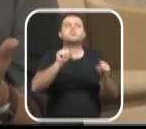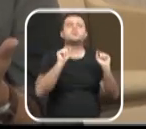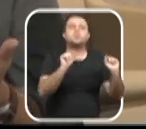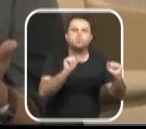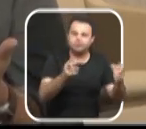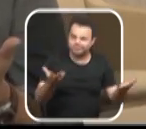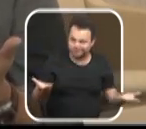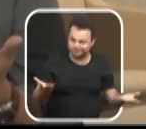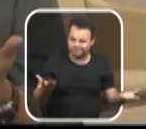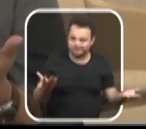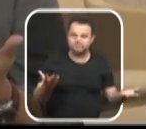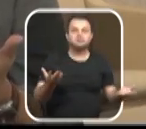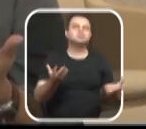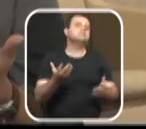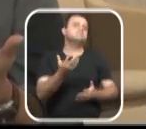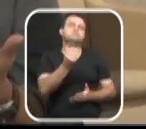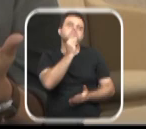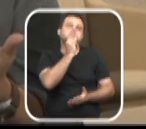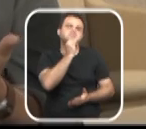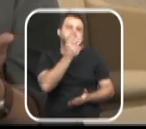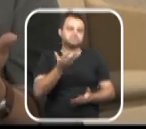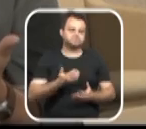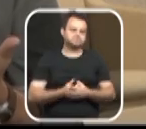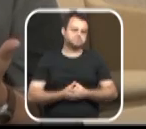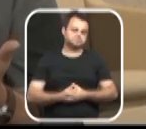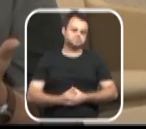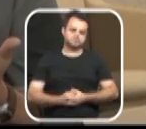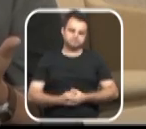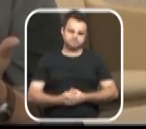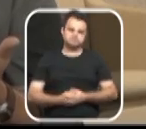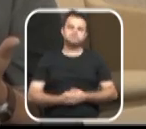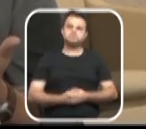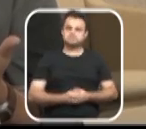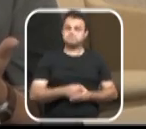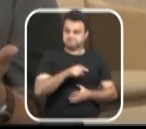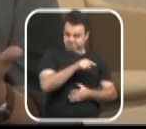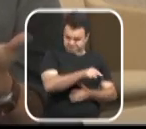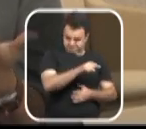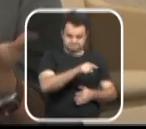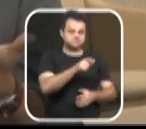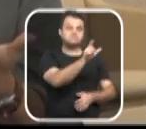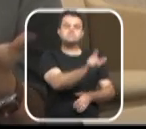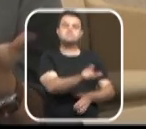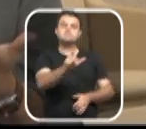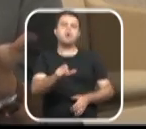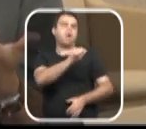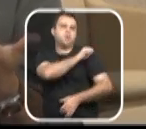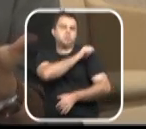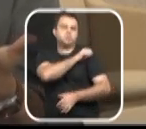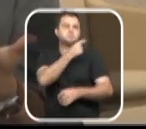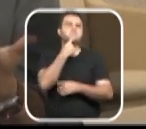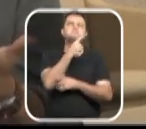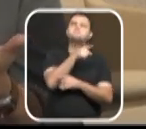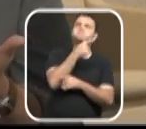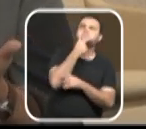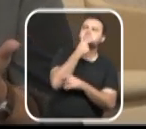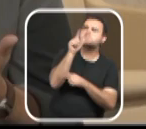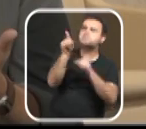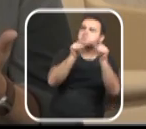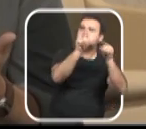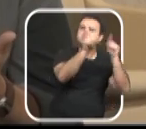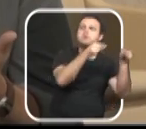do aluno, né, por exemplo, apontar, discutir ou escolher, por exemplo, o seu